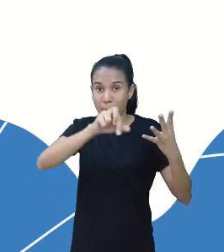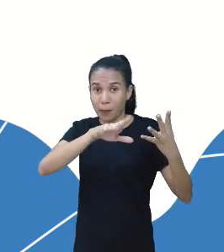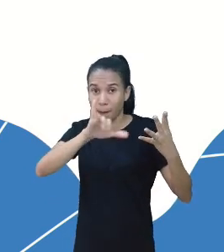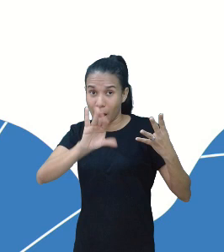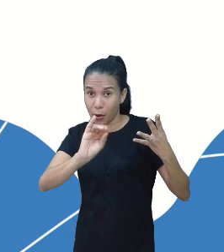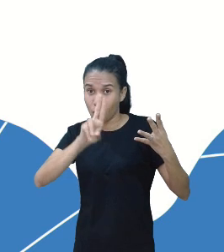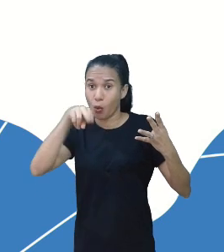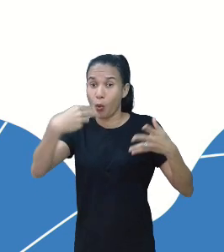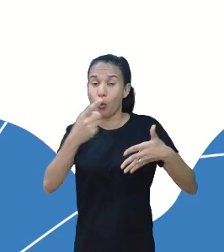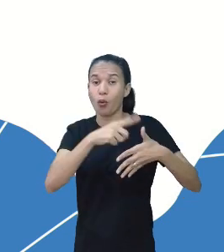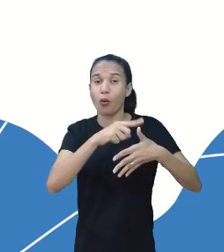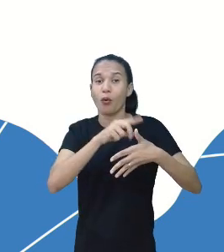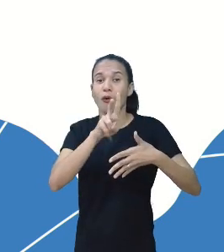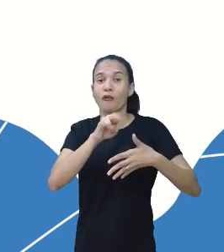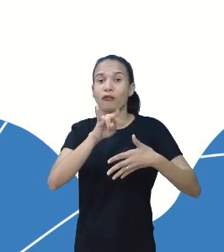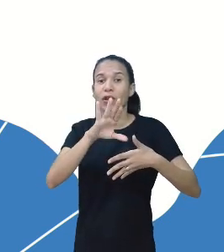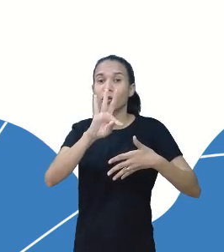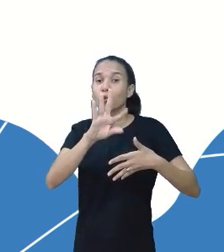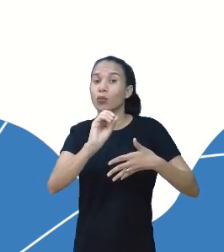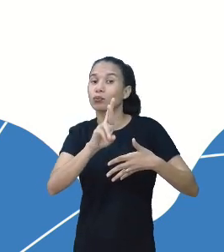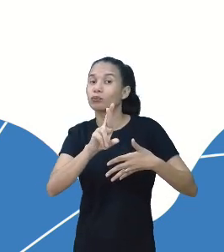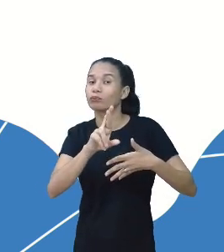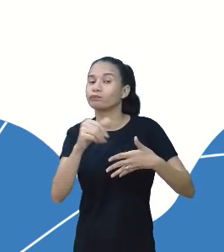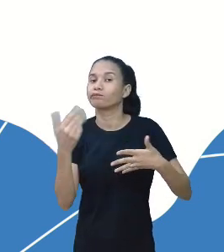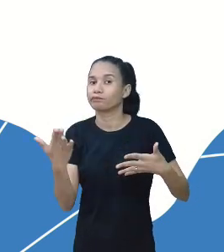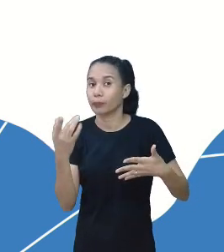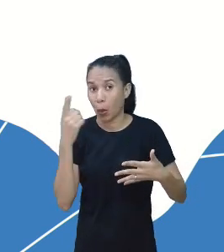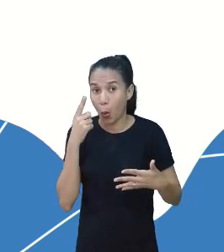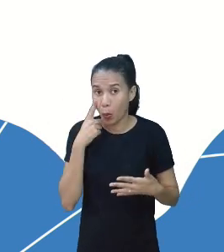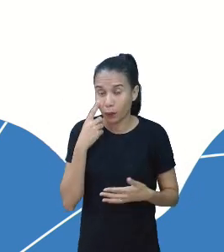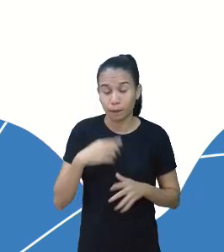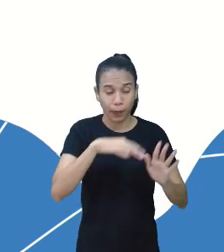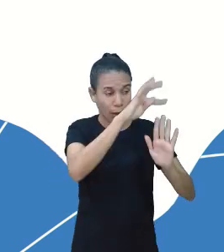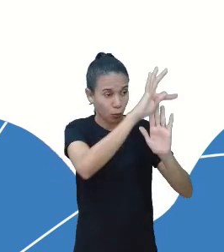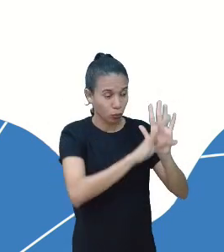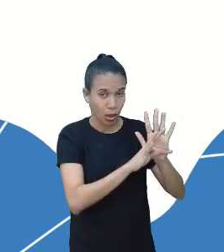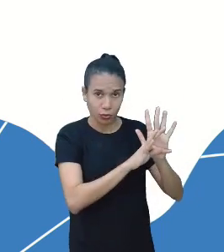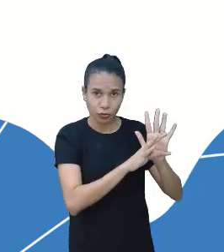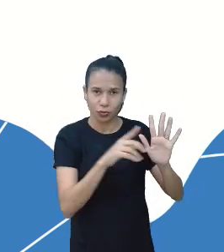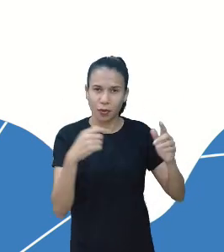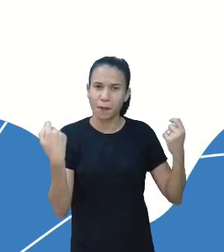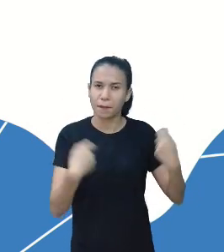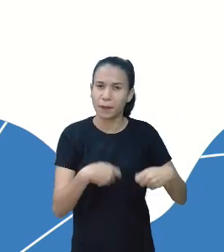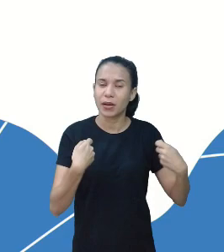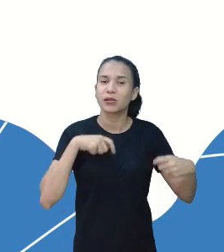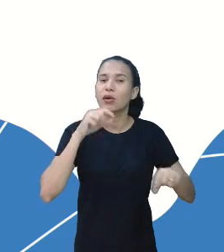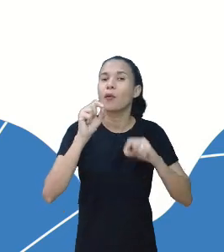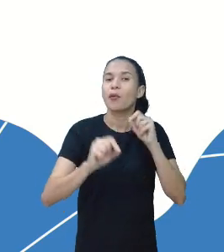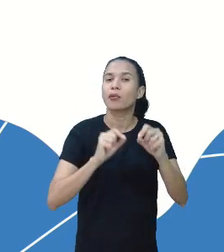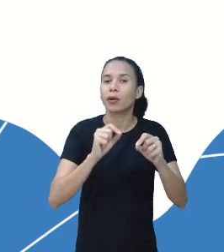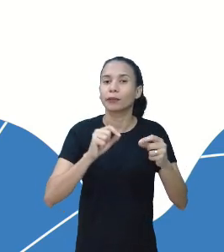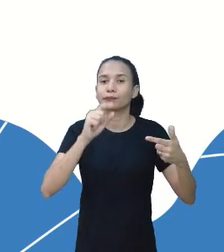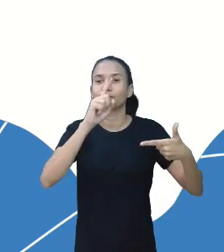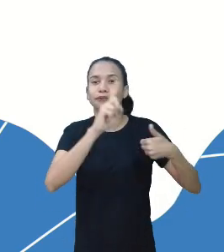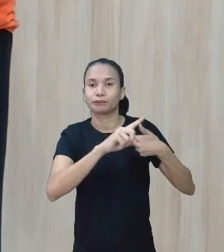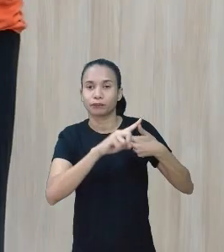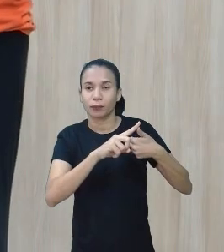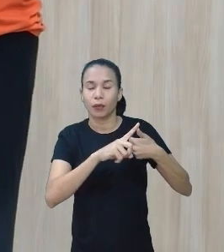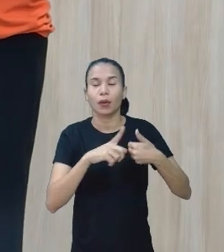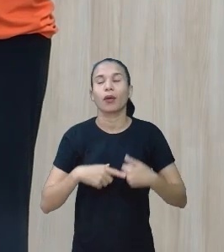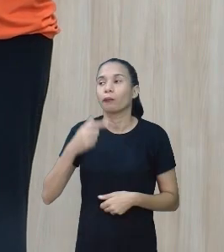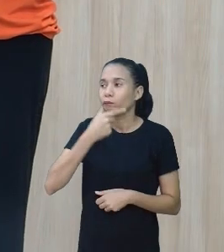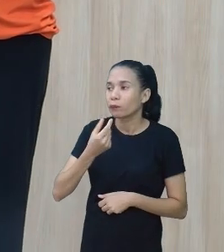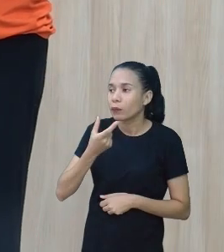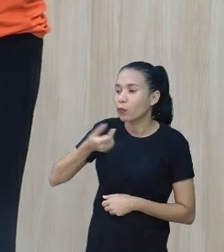Venâncio ou é Vitor Hugo? Vejam só. Lá no texto, a gente tem que Mário Venâncio contava